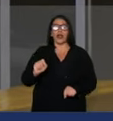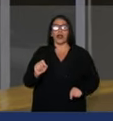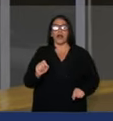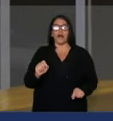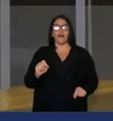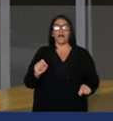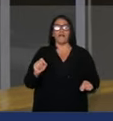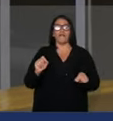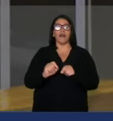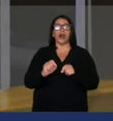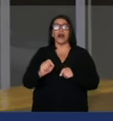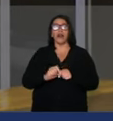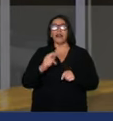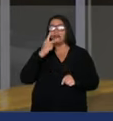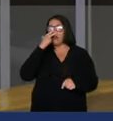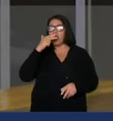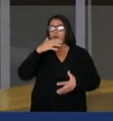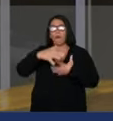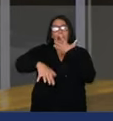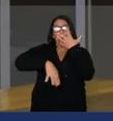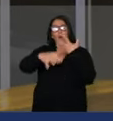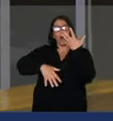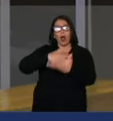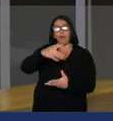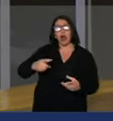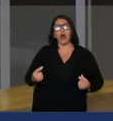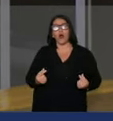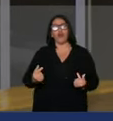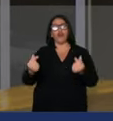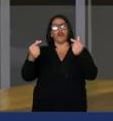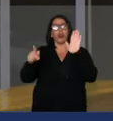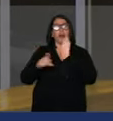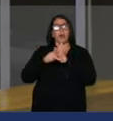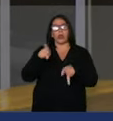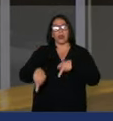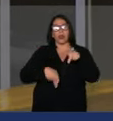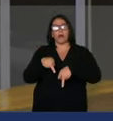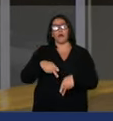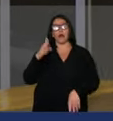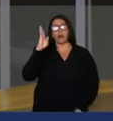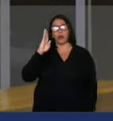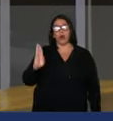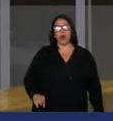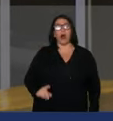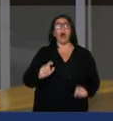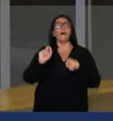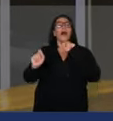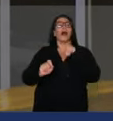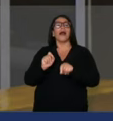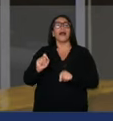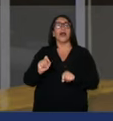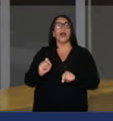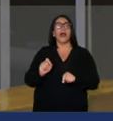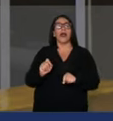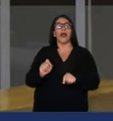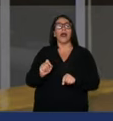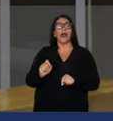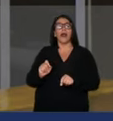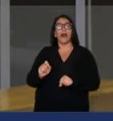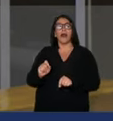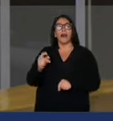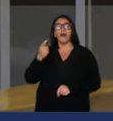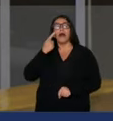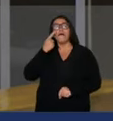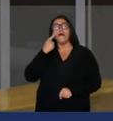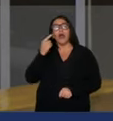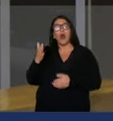uma farra do dinheiro público no país e para agradar os mais pobres. Que, veja bem,